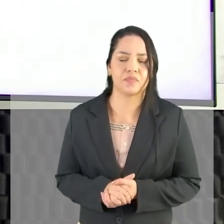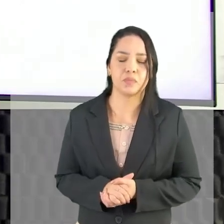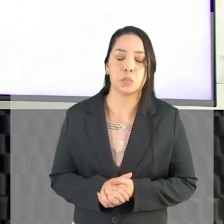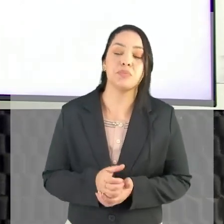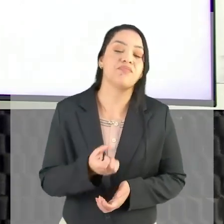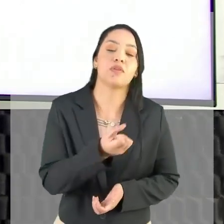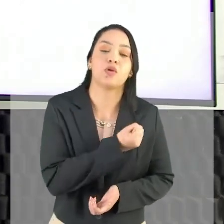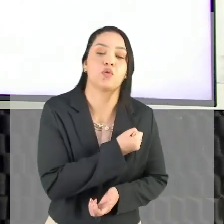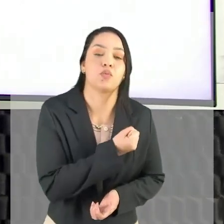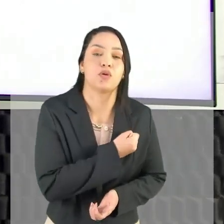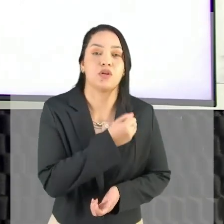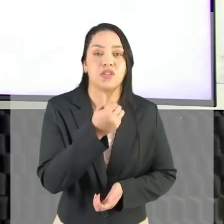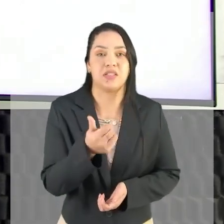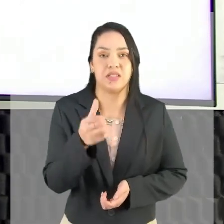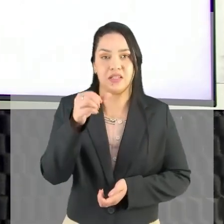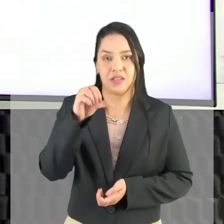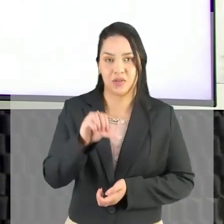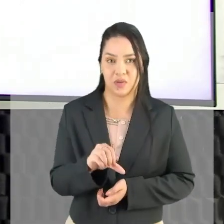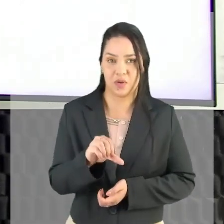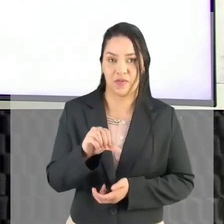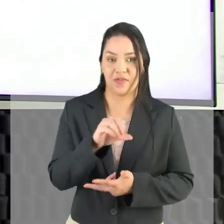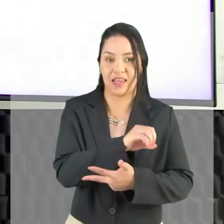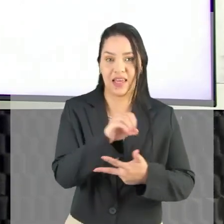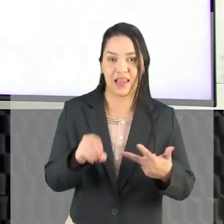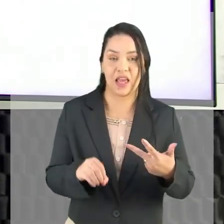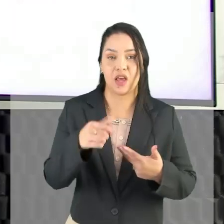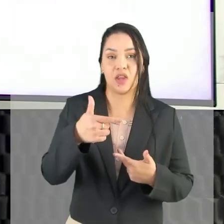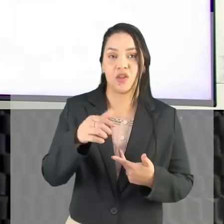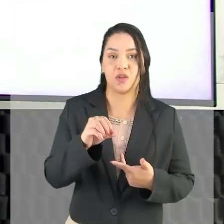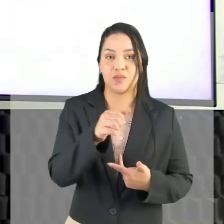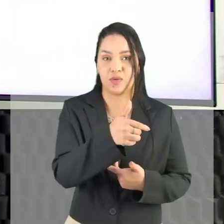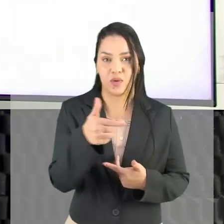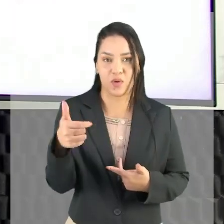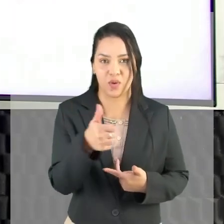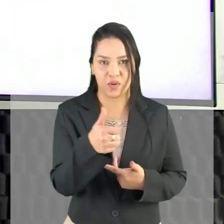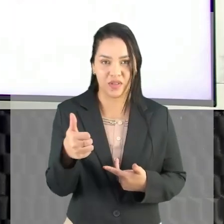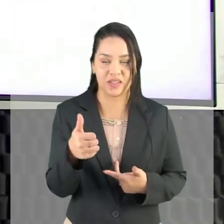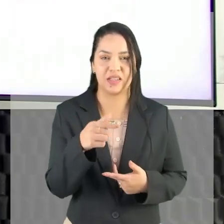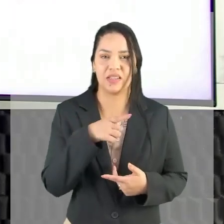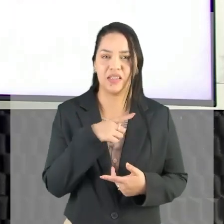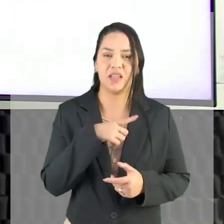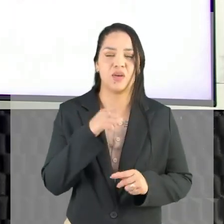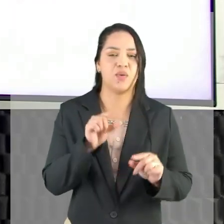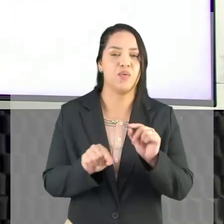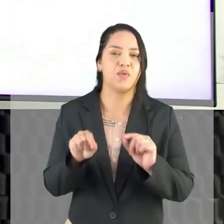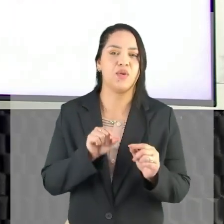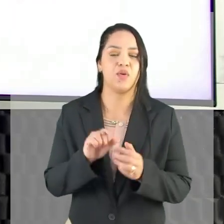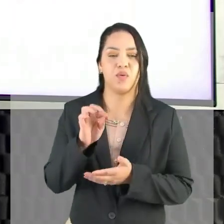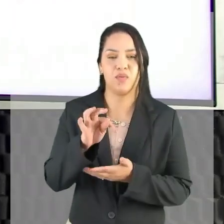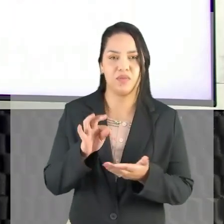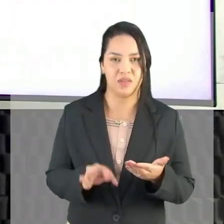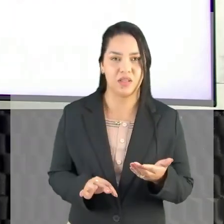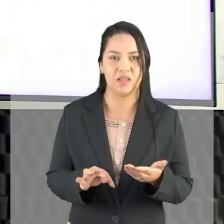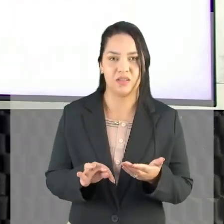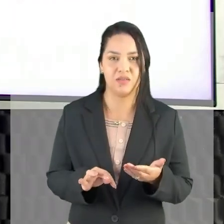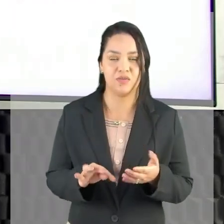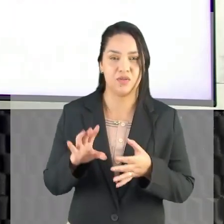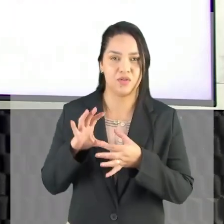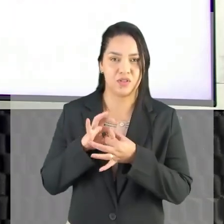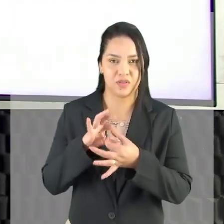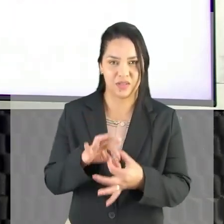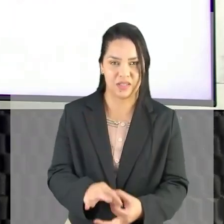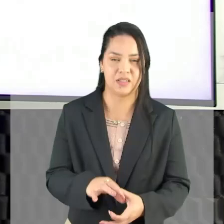questão número 19 do seu material, Enem 2011. E aí ele traz, claro, um texto de